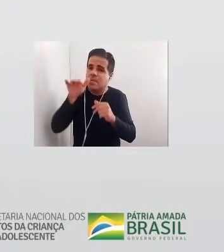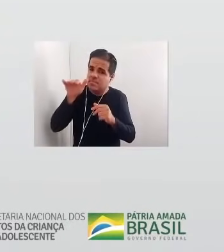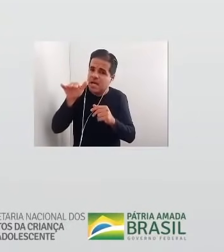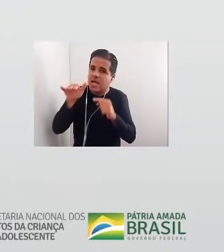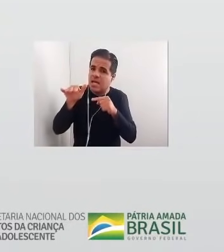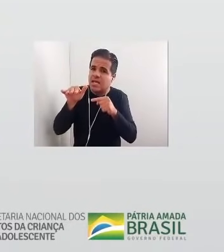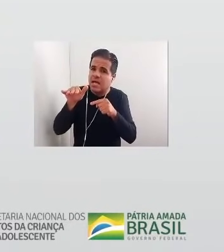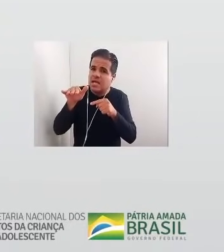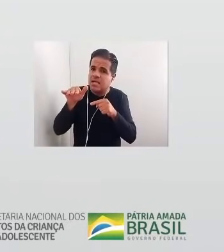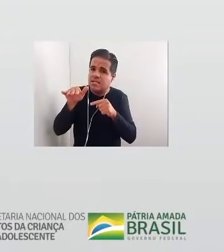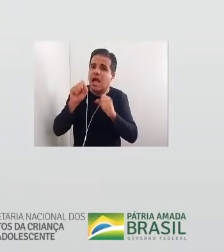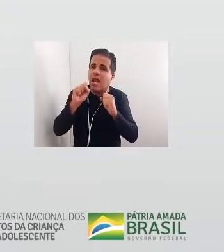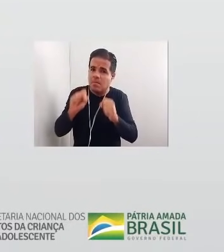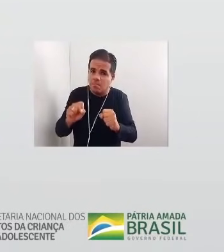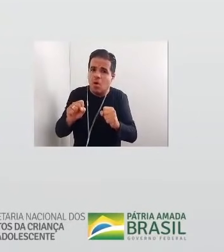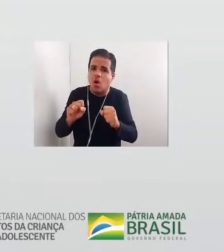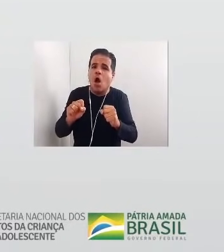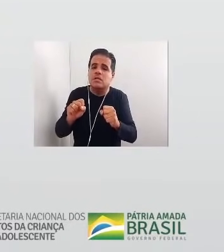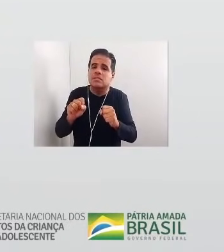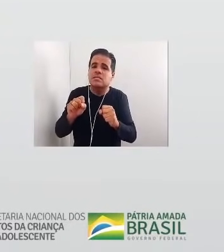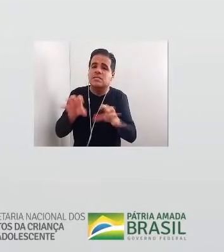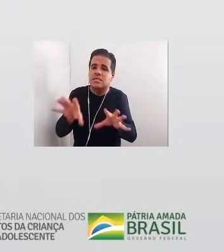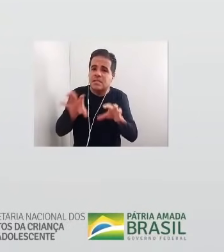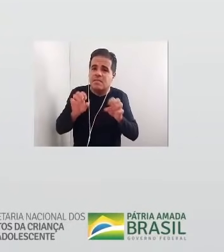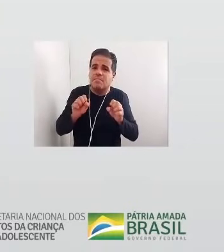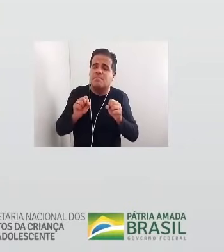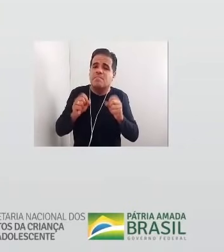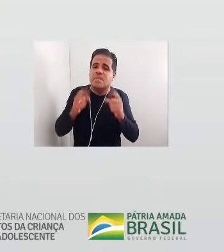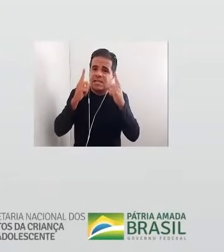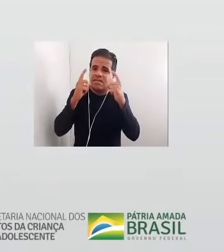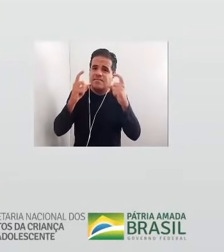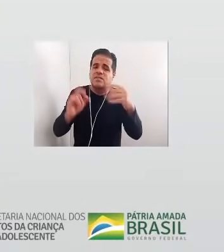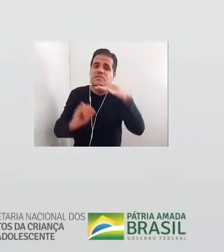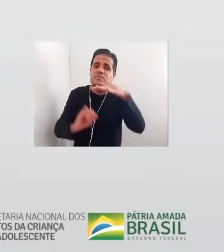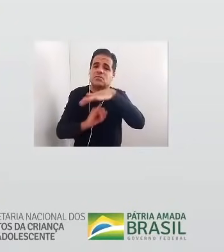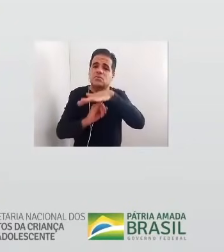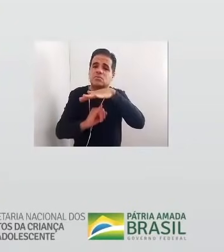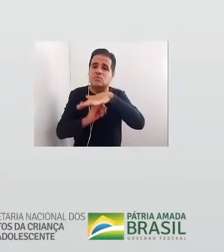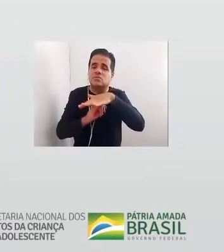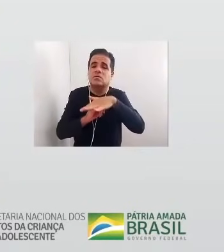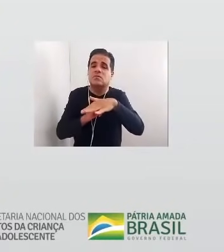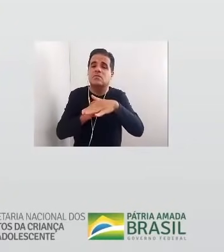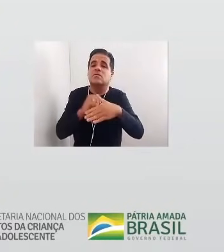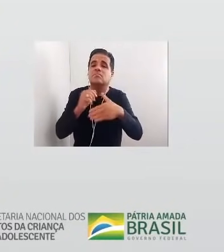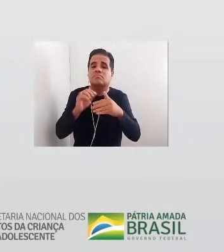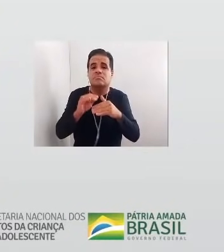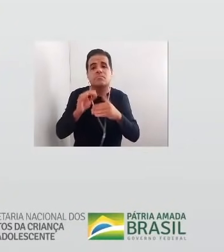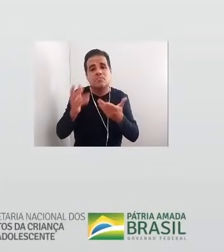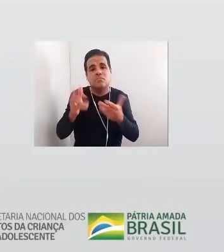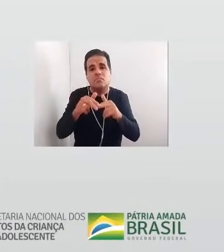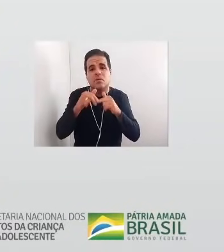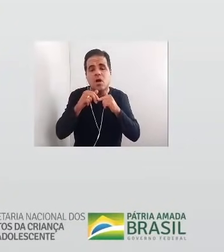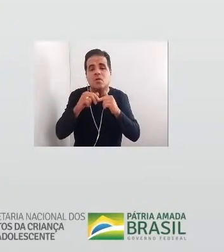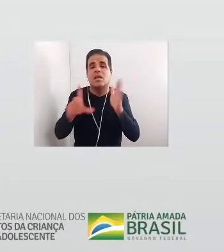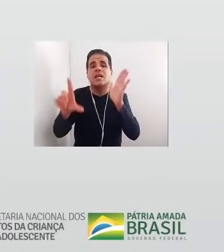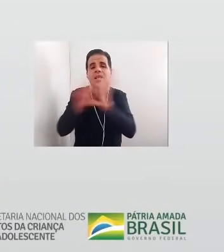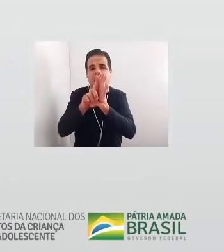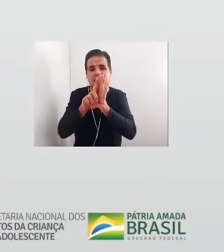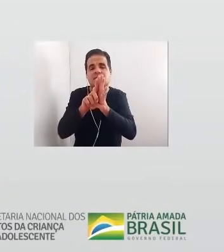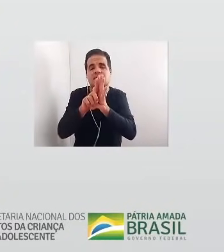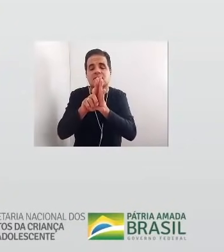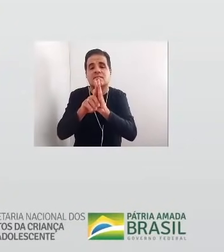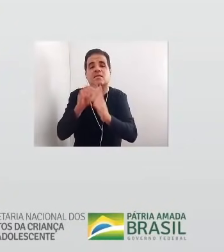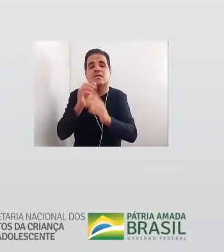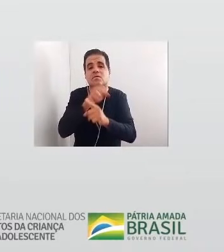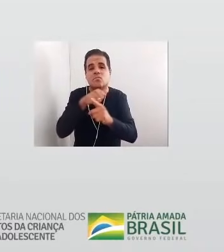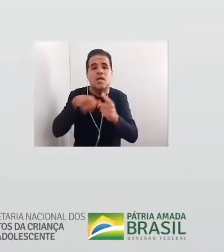ser vítima de violência institucional, digamos assim, respaldada por leis e até mesmo por